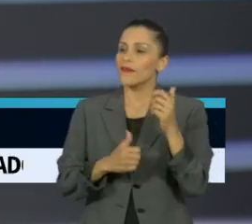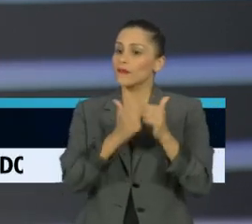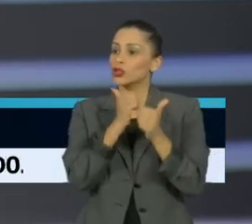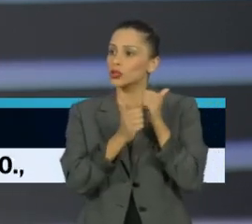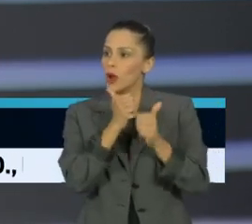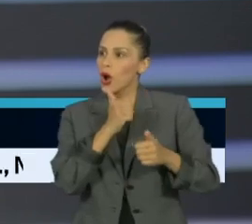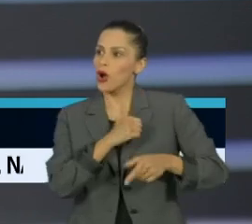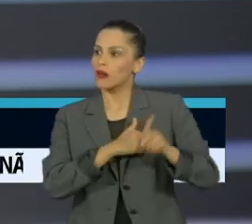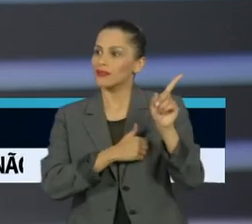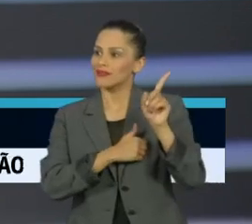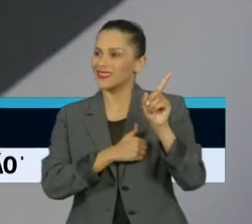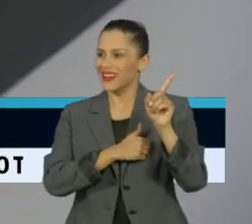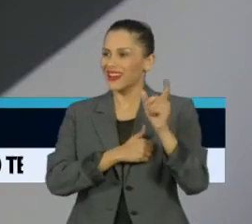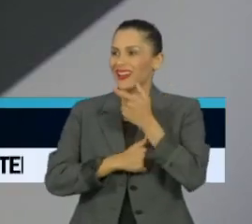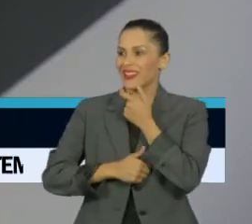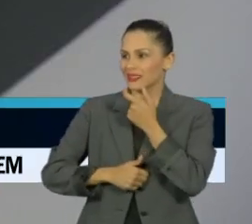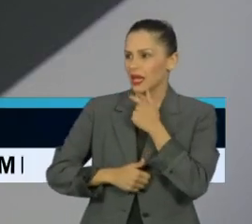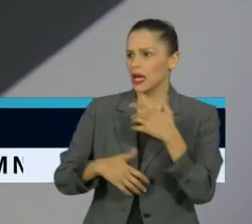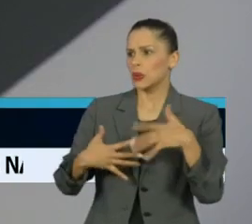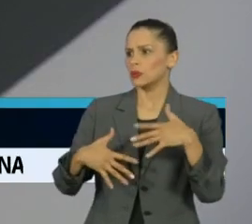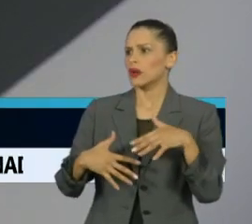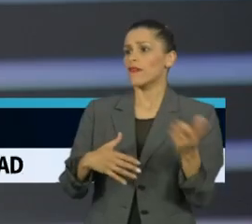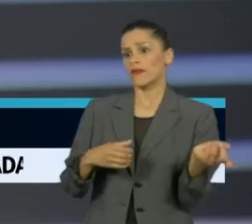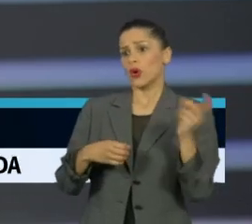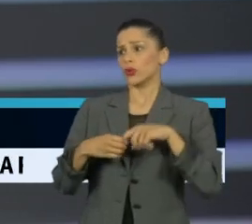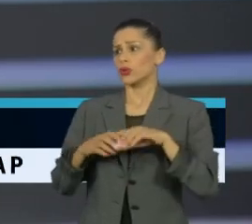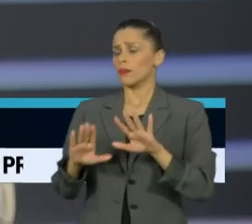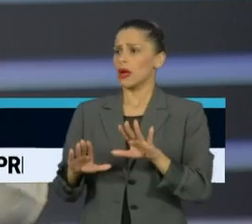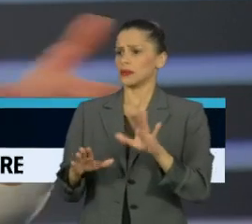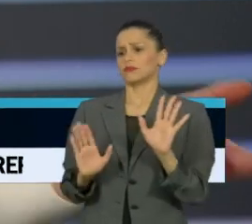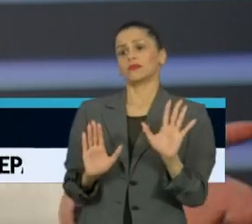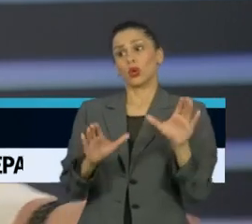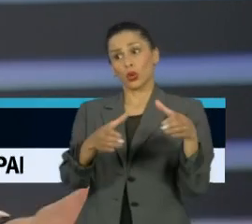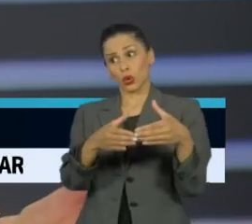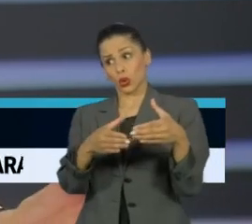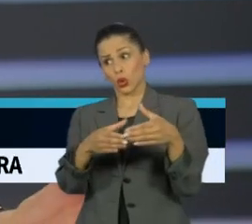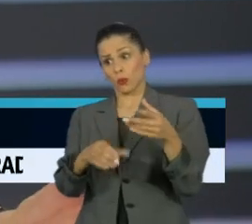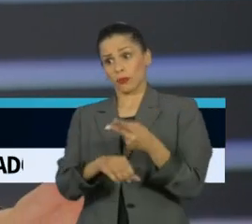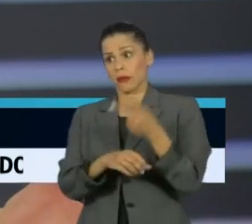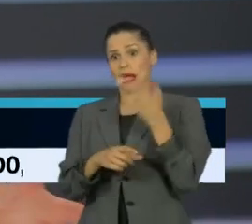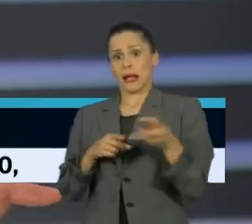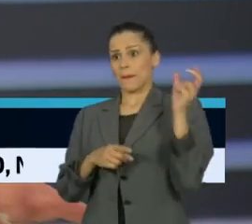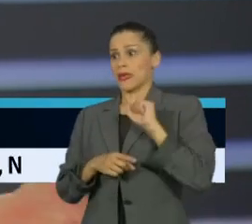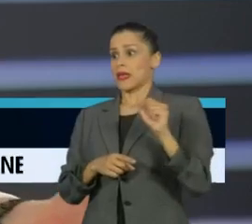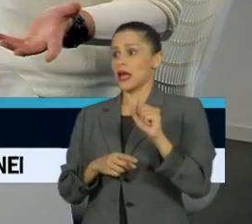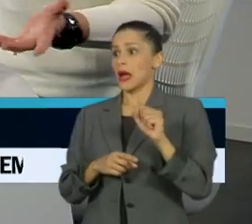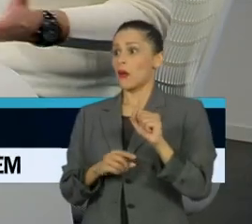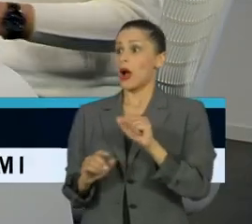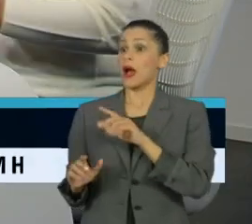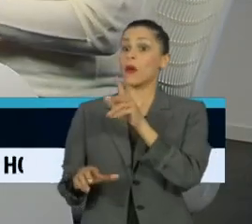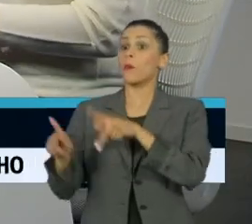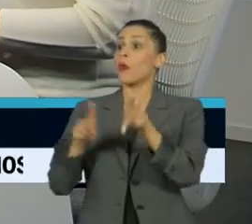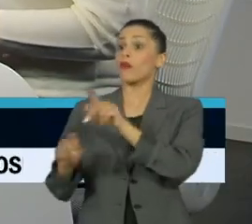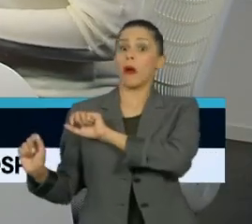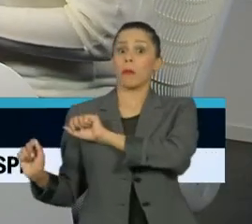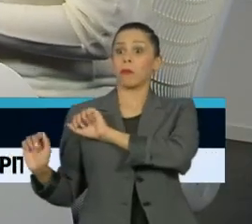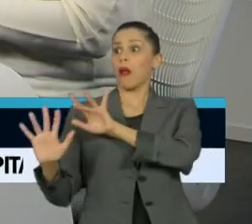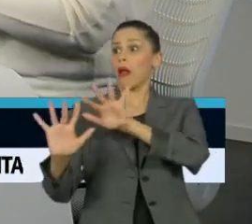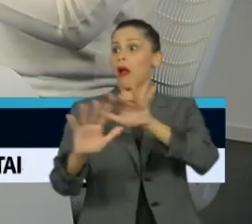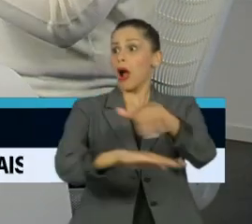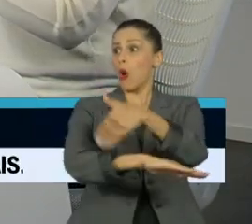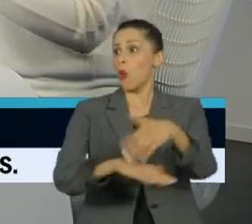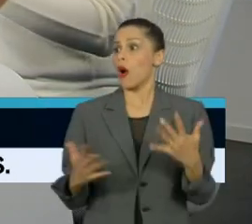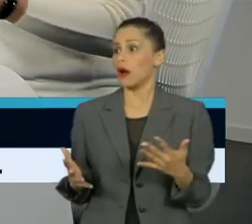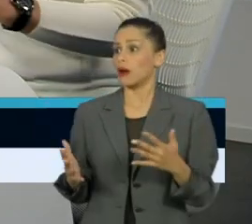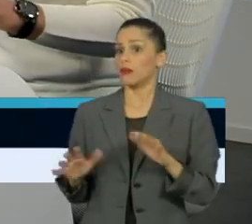na inglaterra voltou sem torcida só que o time foi campeão todo mundo foi para arrumar eu converso acertabilidade até que